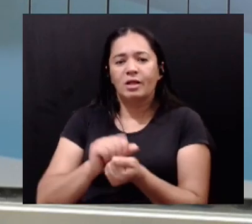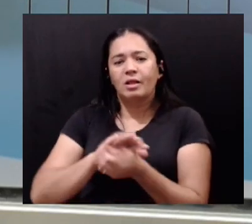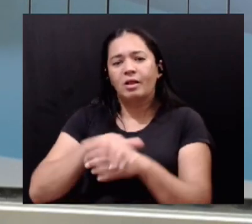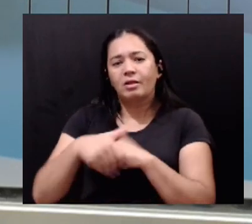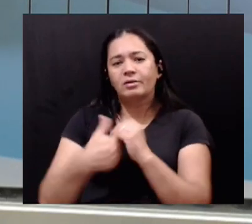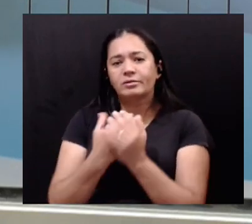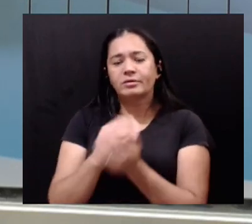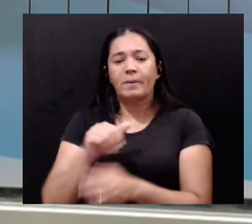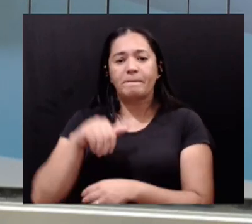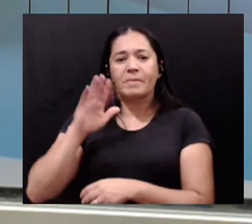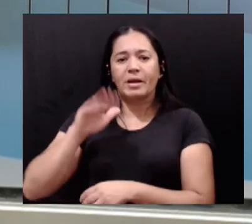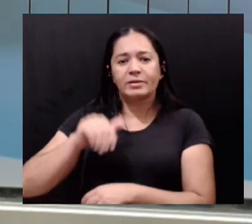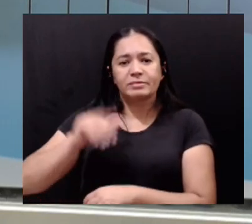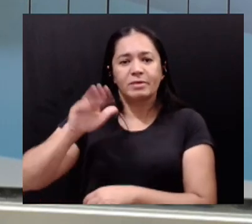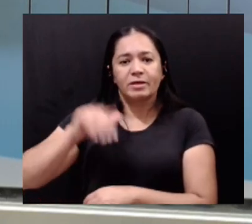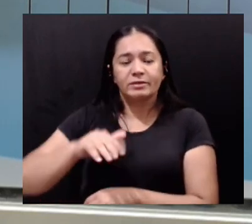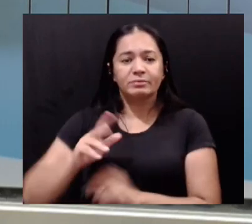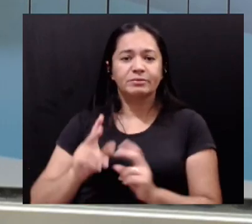frequência, né, doutor?